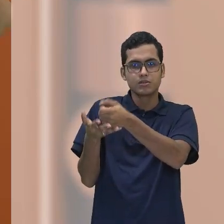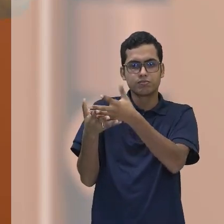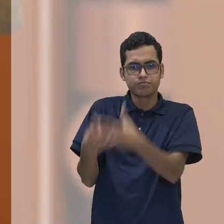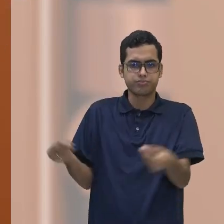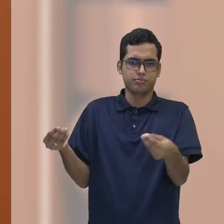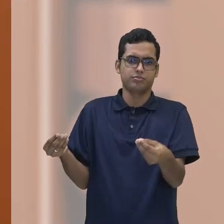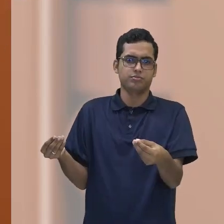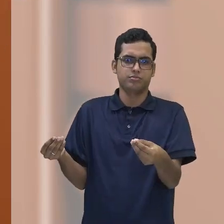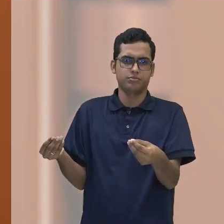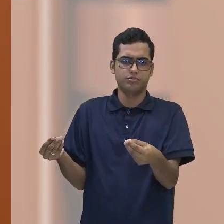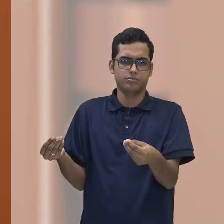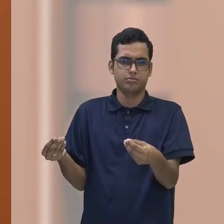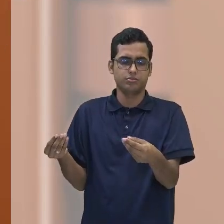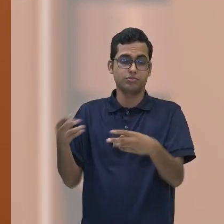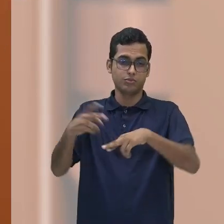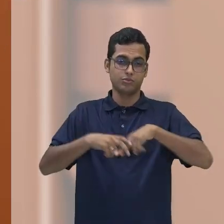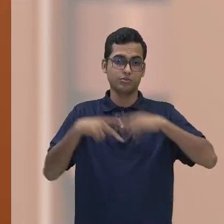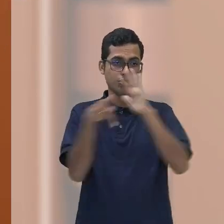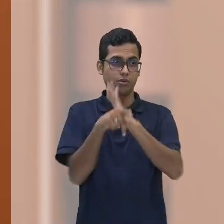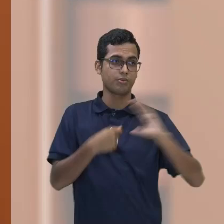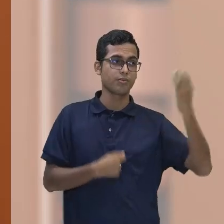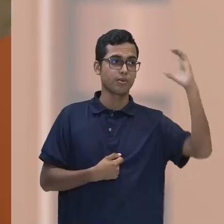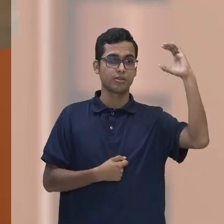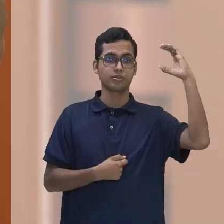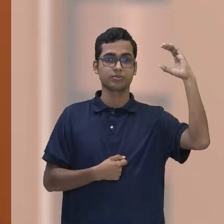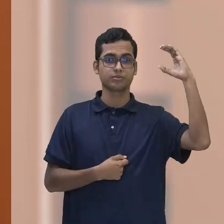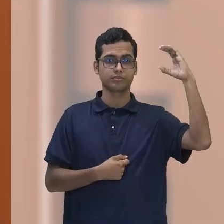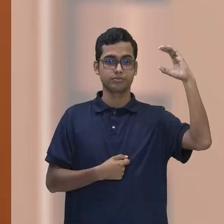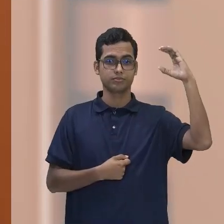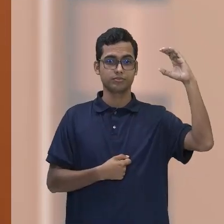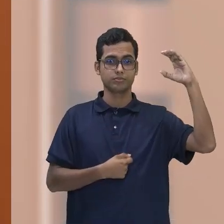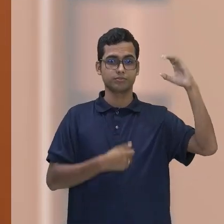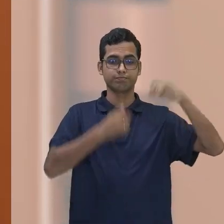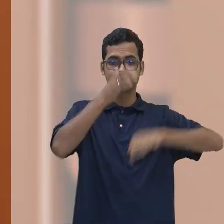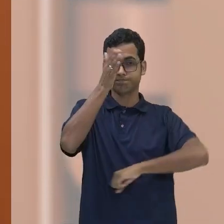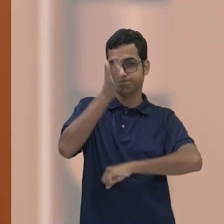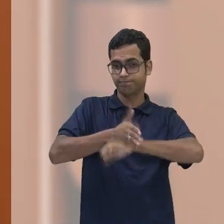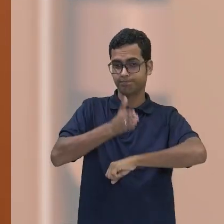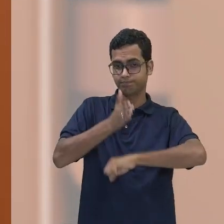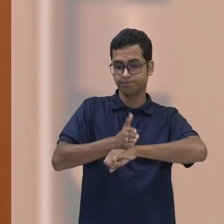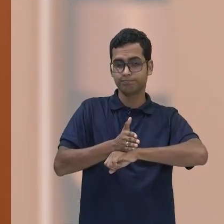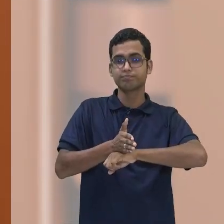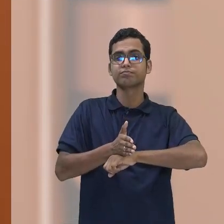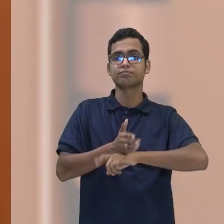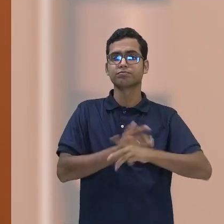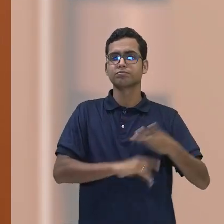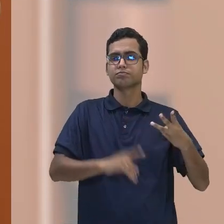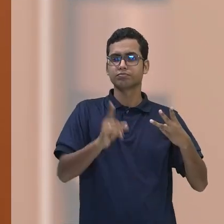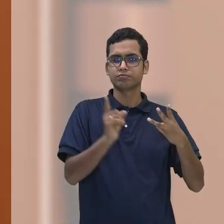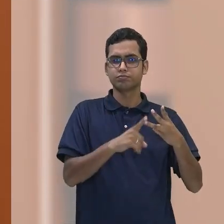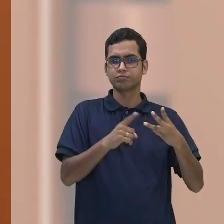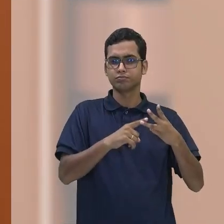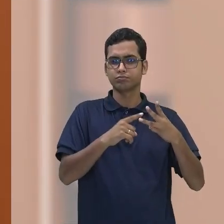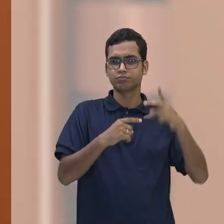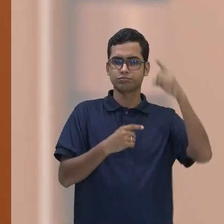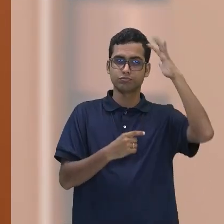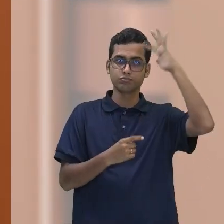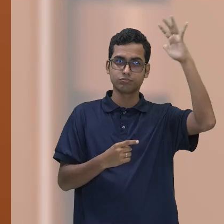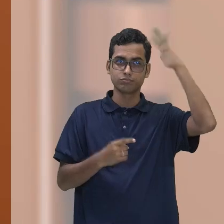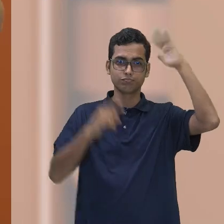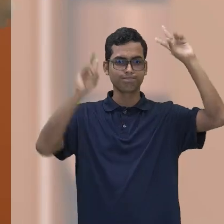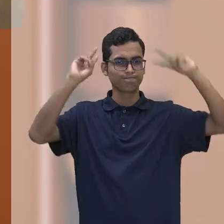derrubou isso daí? A ciência. Quem derrubou isso daí? A modernidade. Quem derrubou isso daí? O